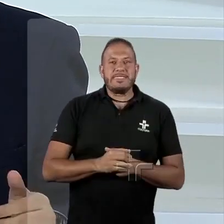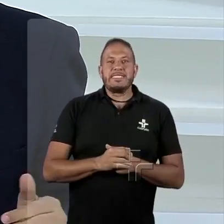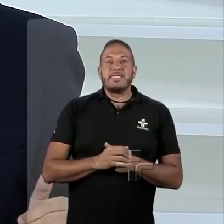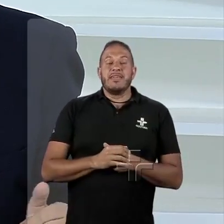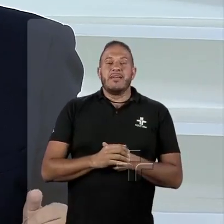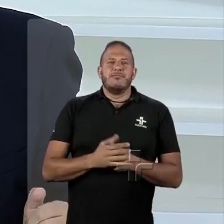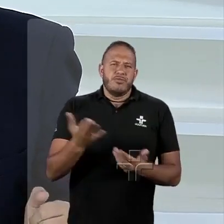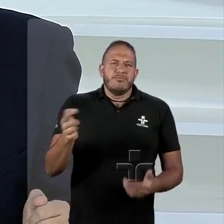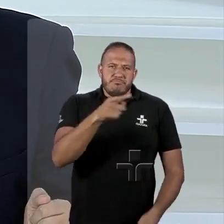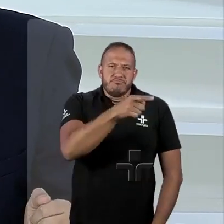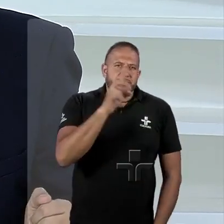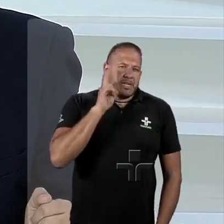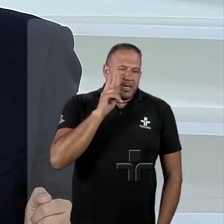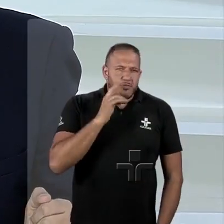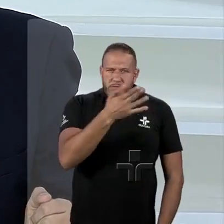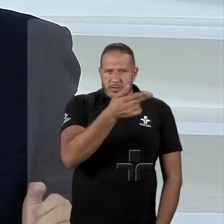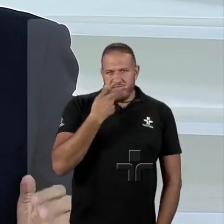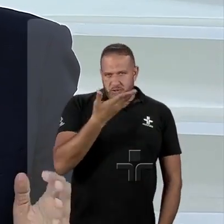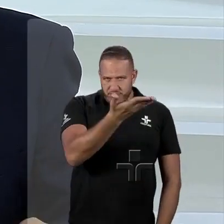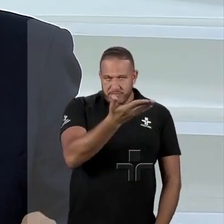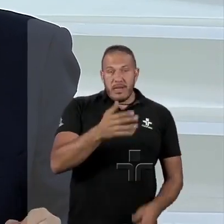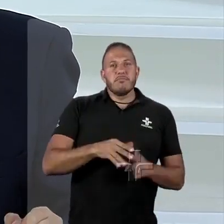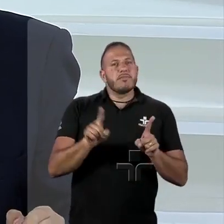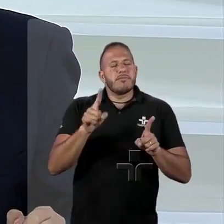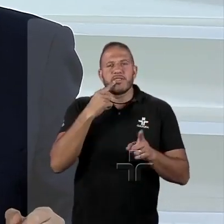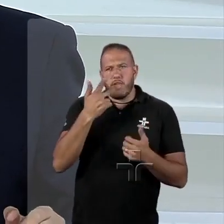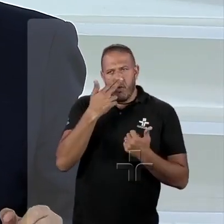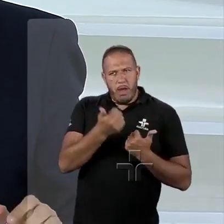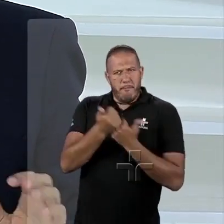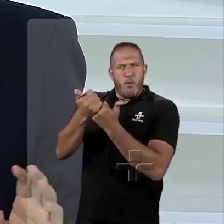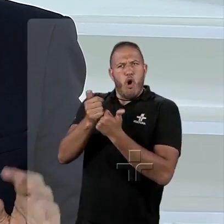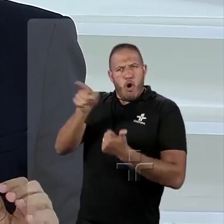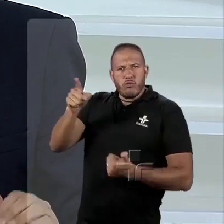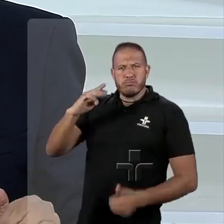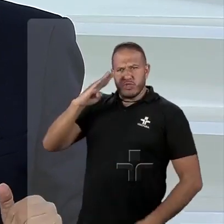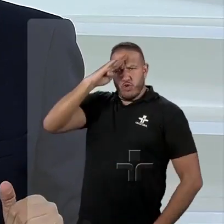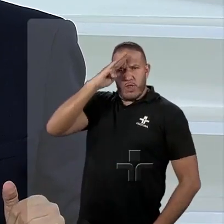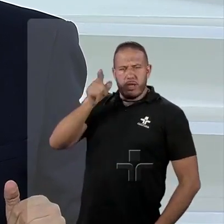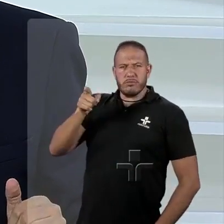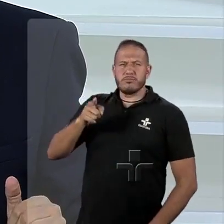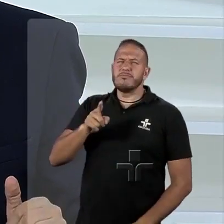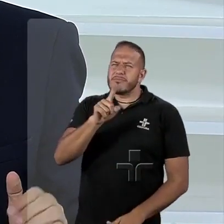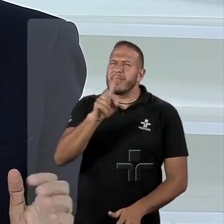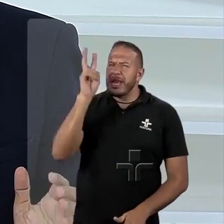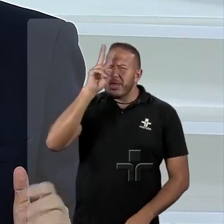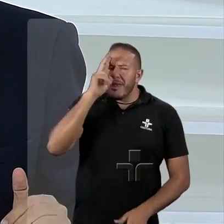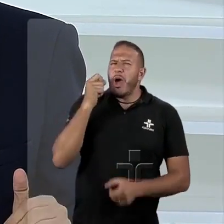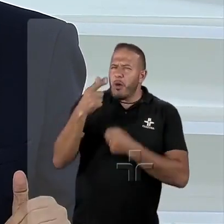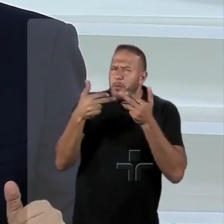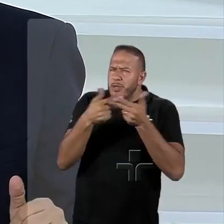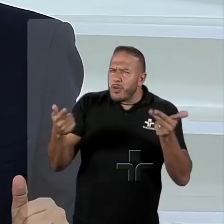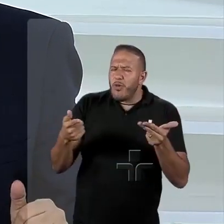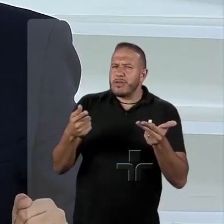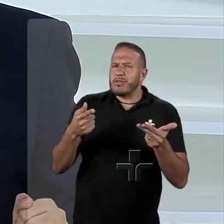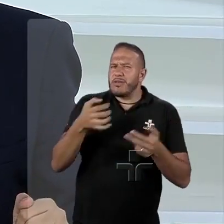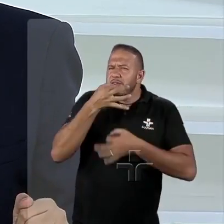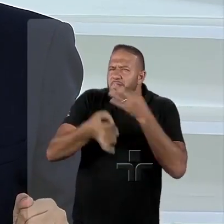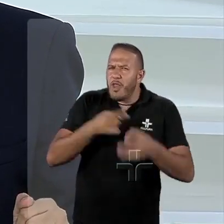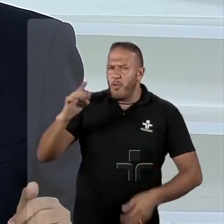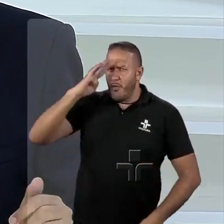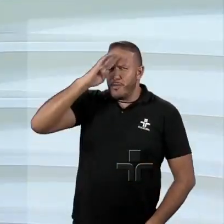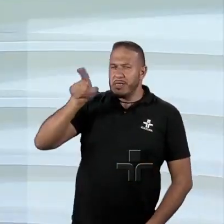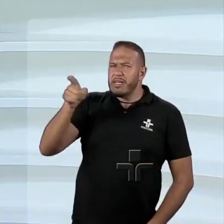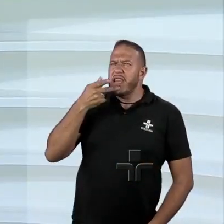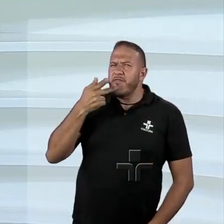senhor, como lembrou a Ana Clara, declarou apoio ao Bolsonaro. Eu queria lembrar de algumas declarações do Bolsonaro para entender o seu posicionamento. Ele disse